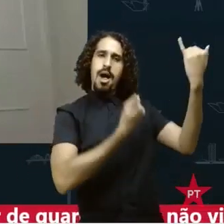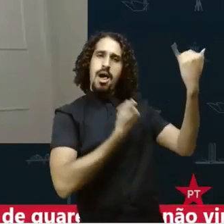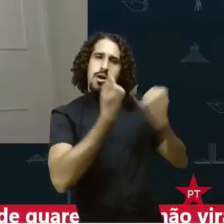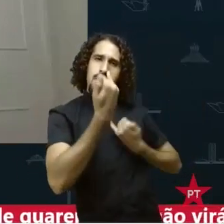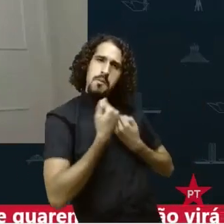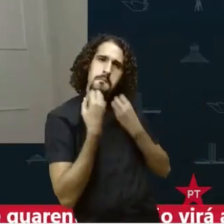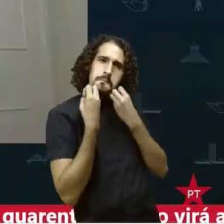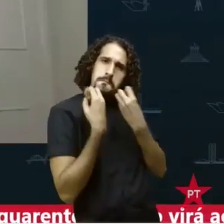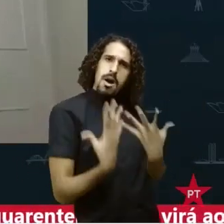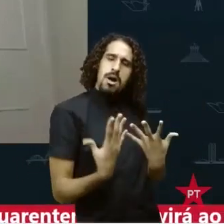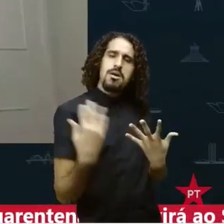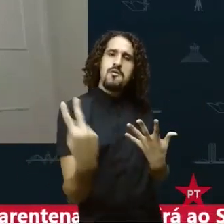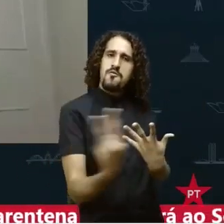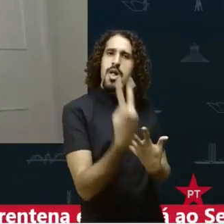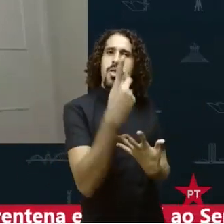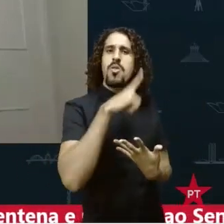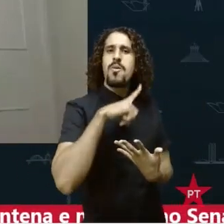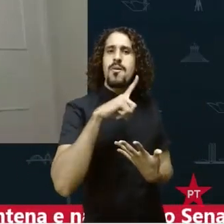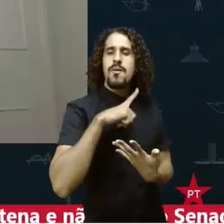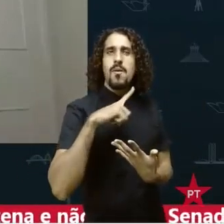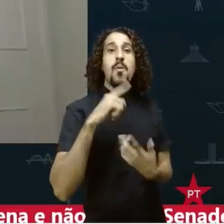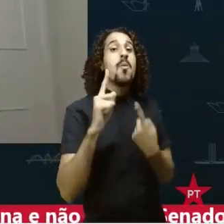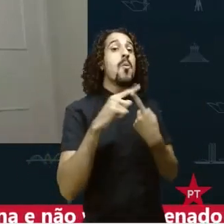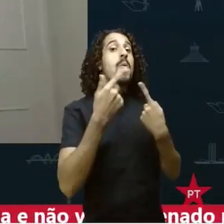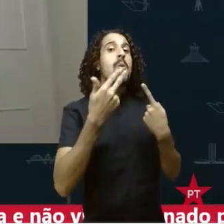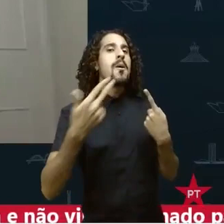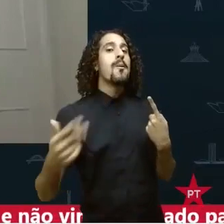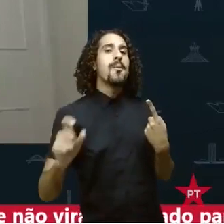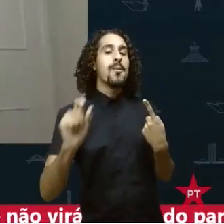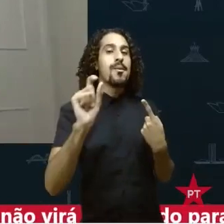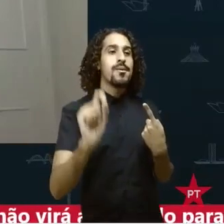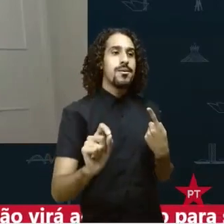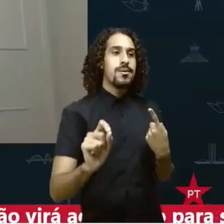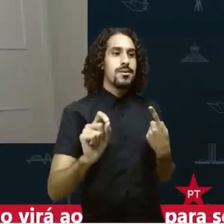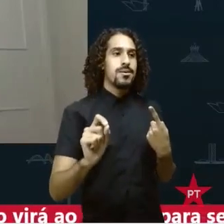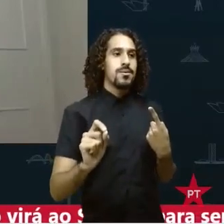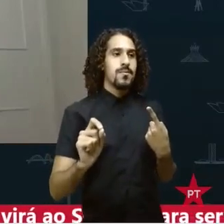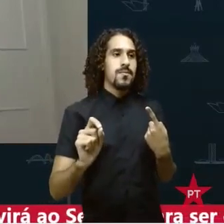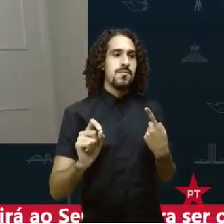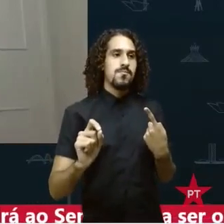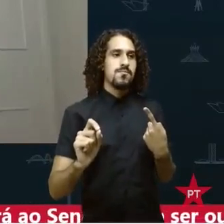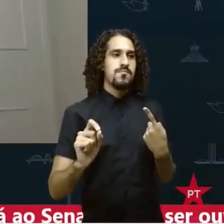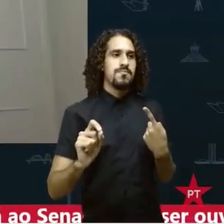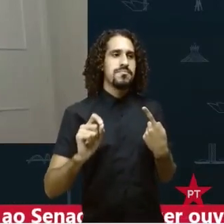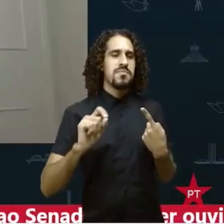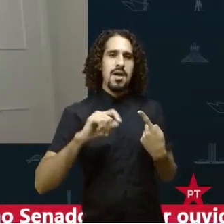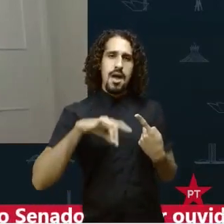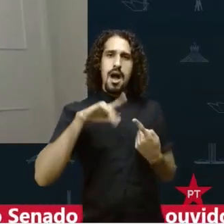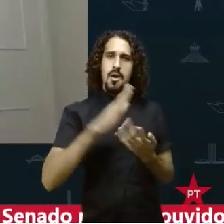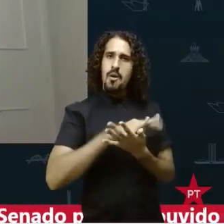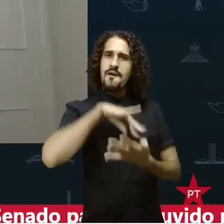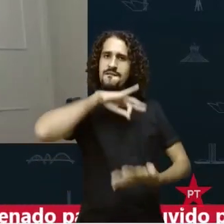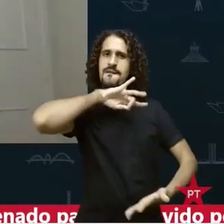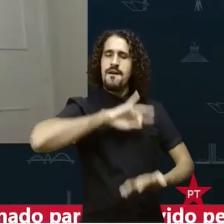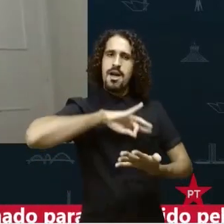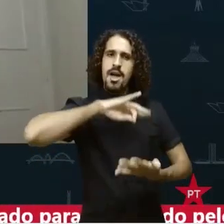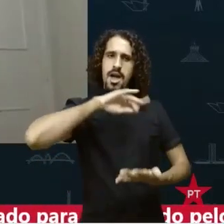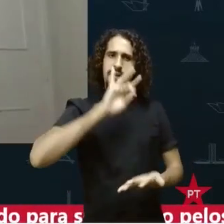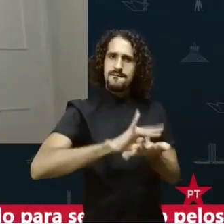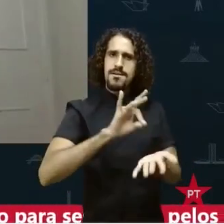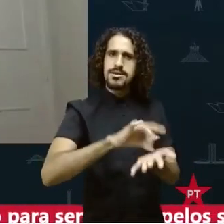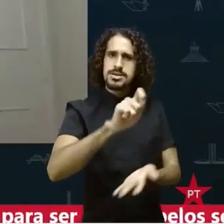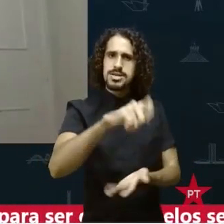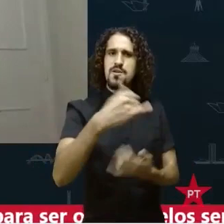informações preciosas, né? Uma delas foi a de que são verdadeiras